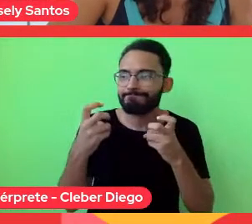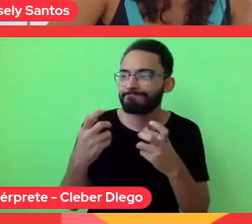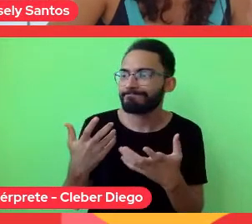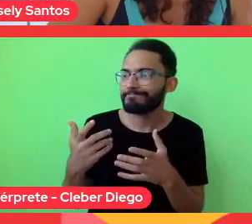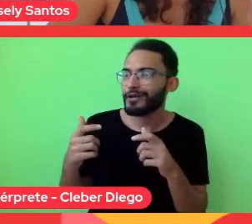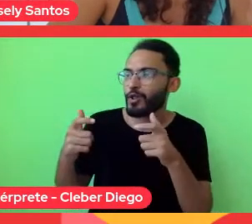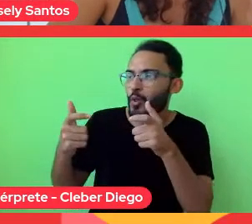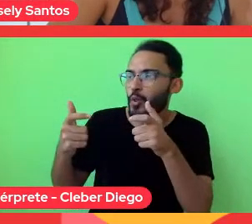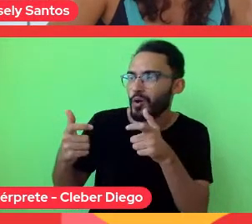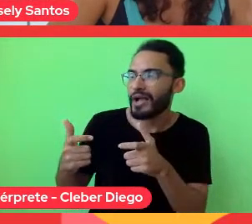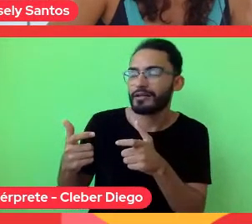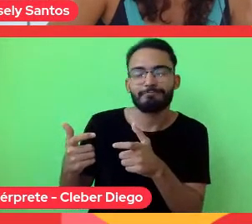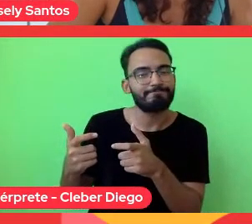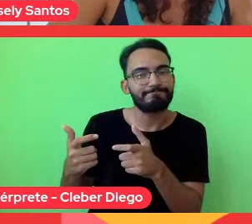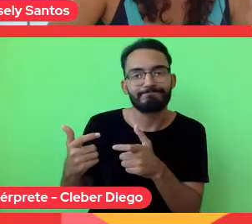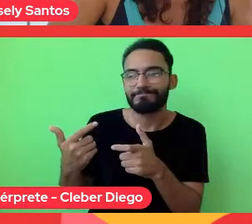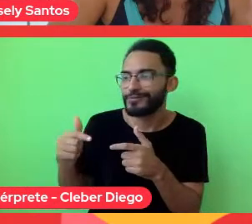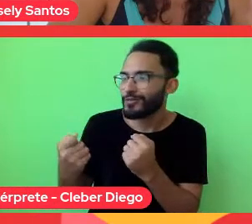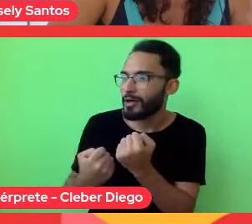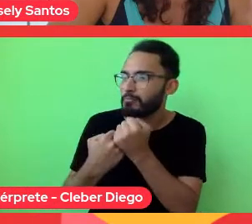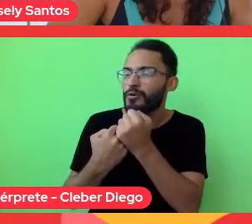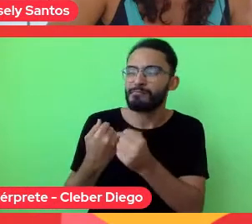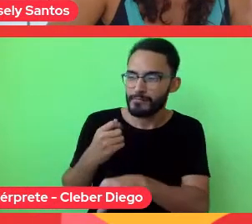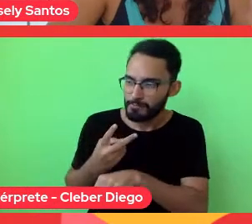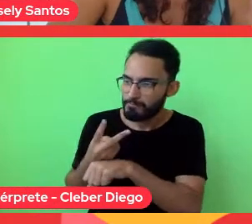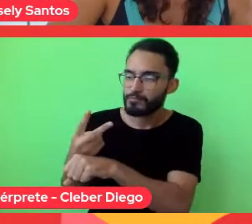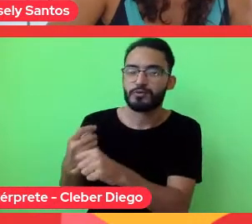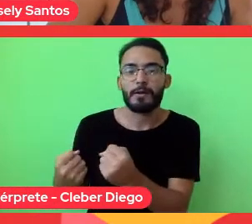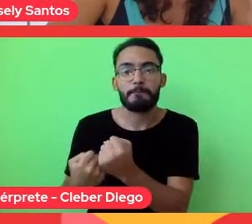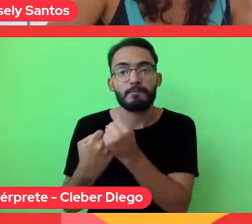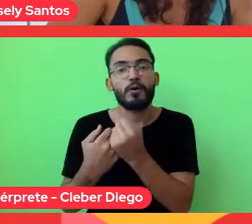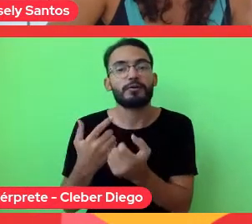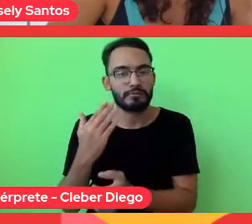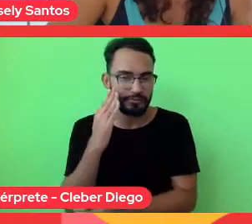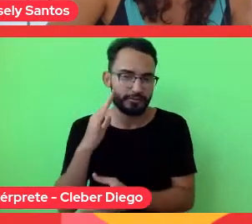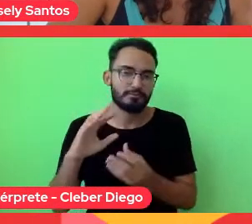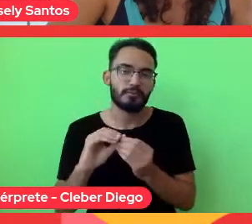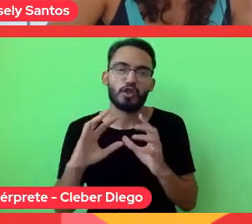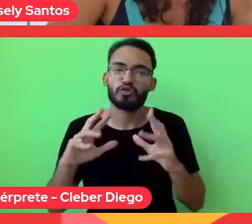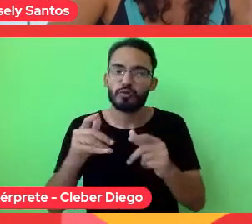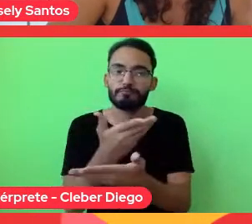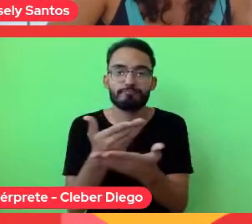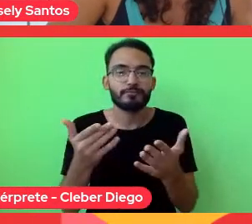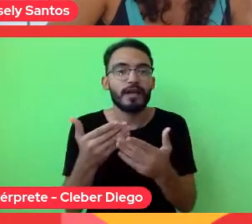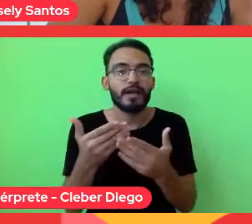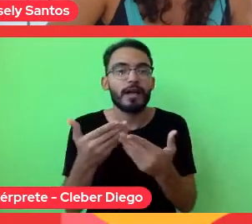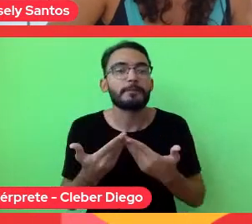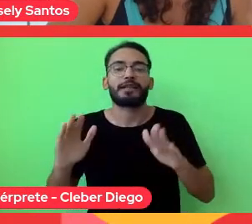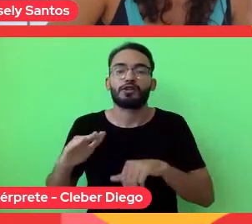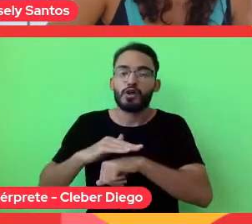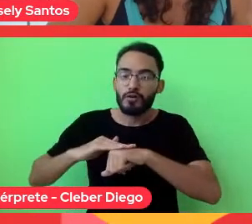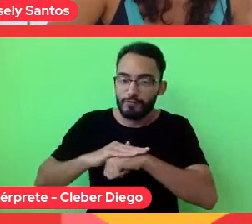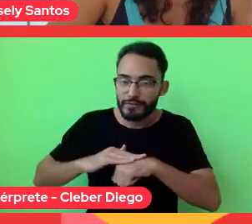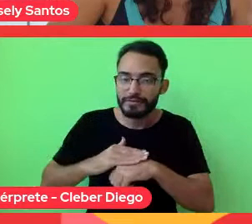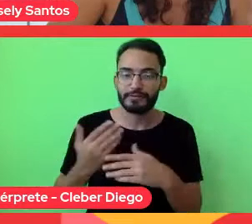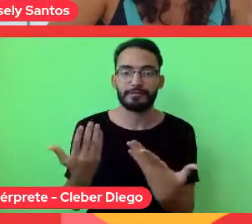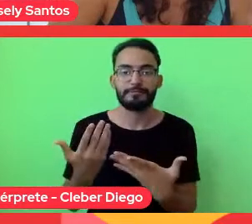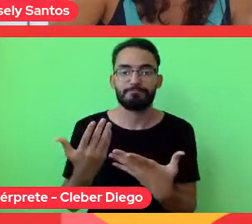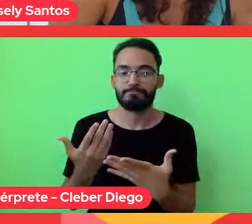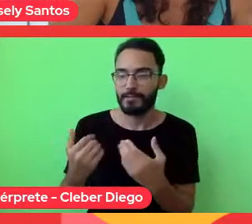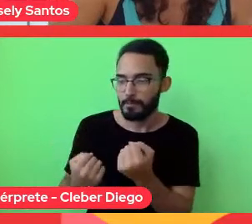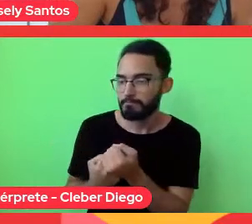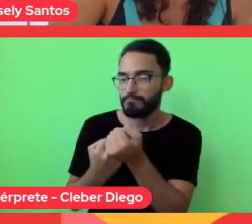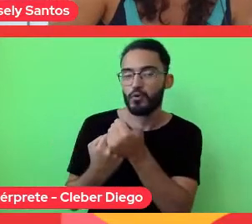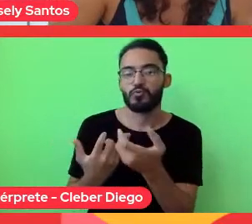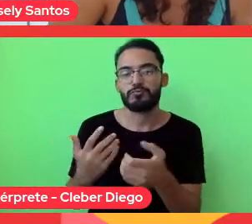estão, busquem essa rede de apoio. Tenho certeza que todo mundo que está aqui está mais do que aberto para conversar, para dar esse apoio, para